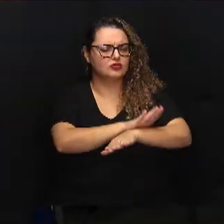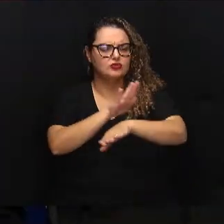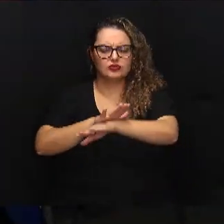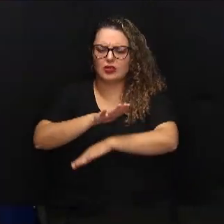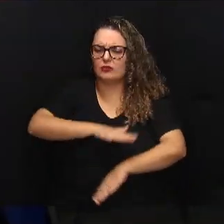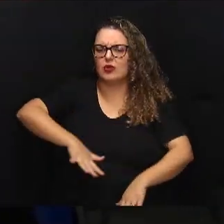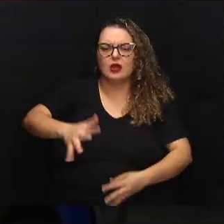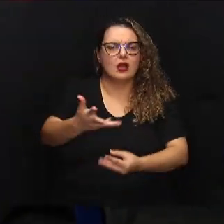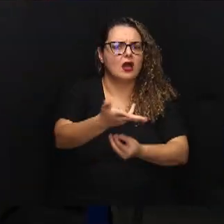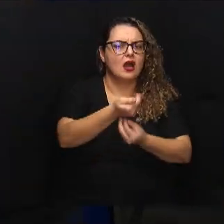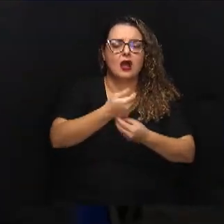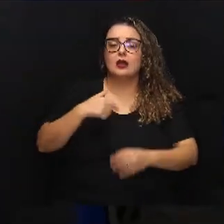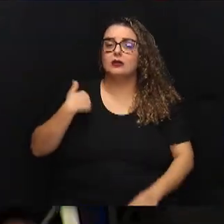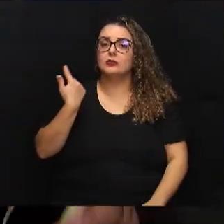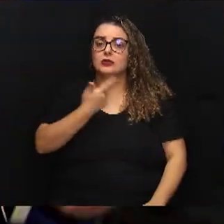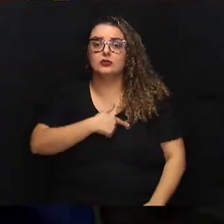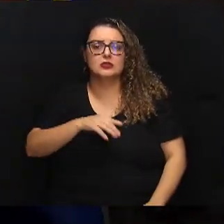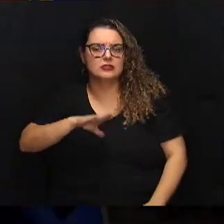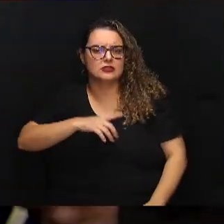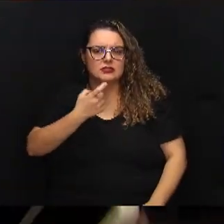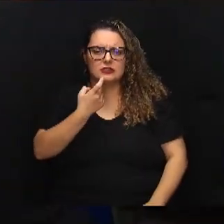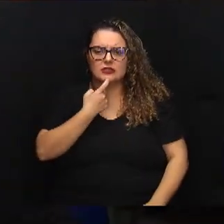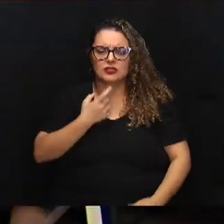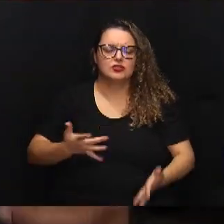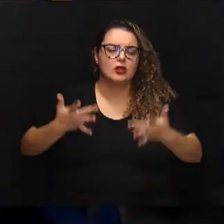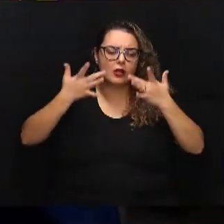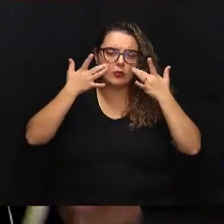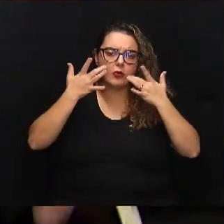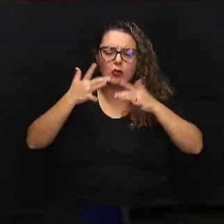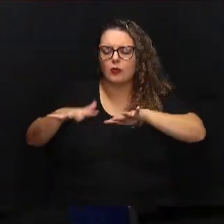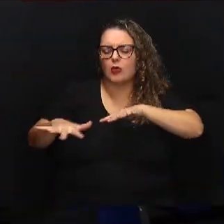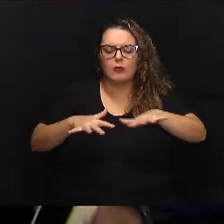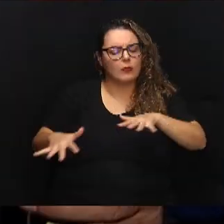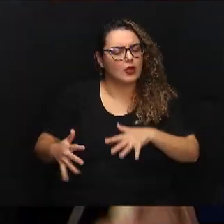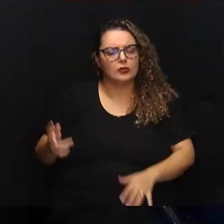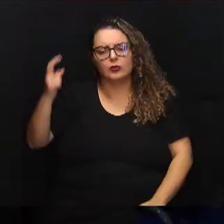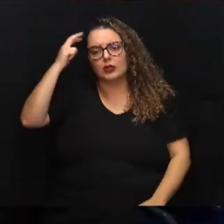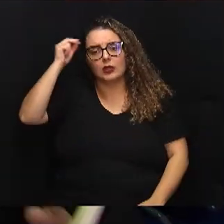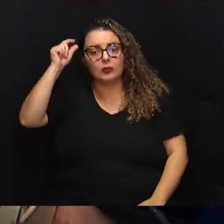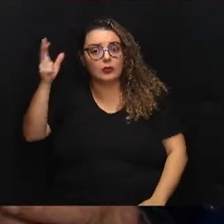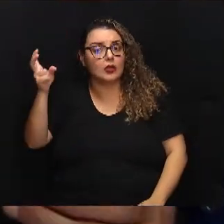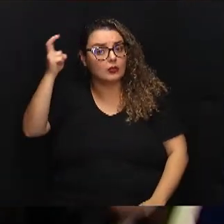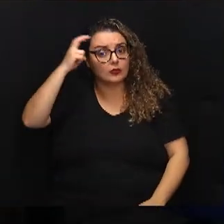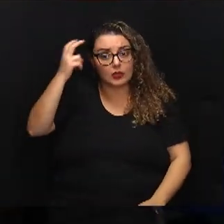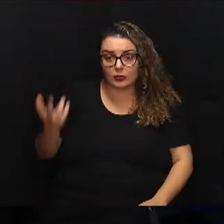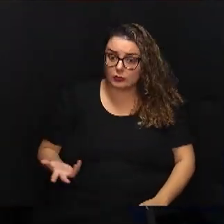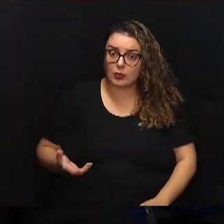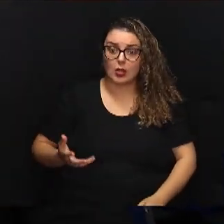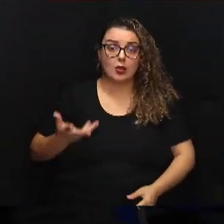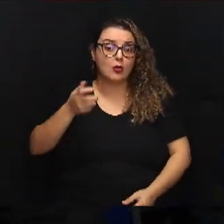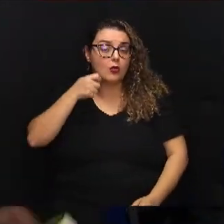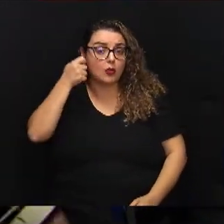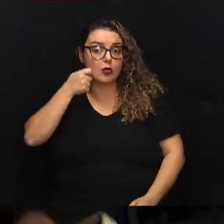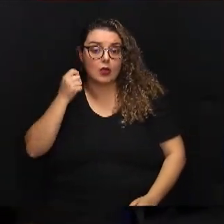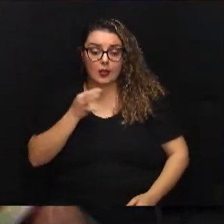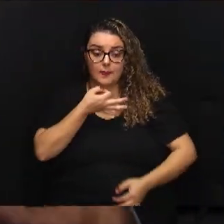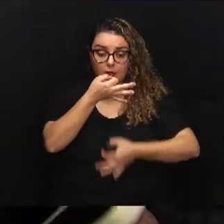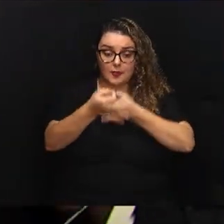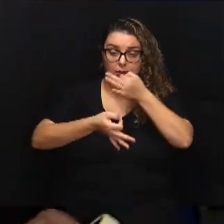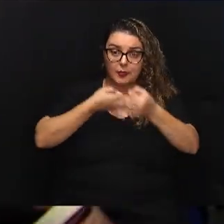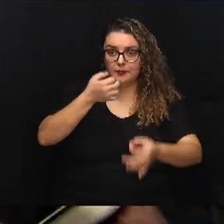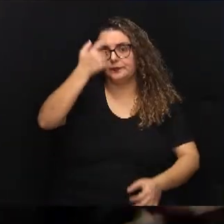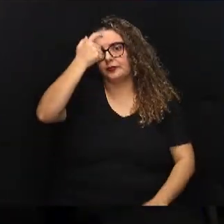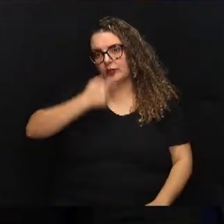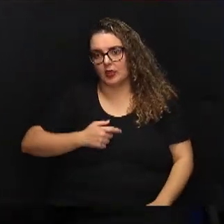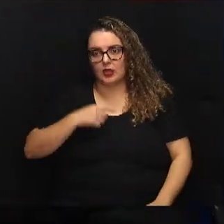para o teatro na nossa cidade, foi o movimento artístico, cultural, os artistas sugerimos e eu,